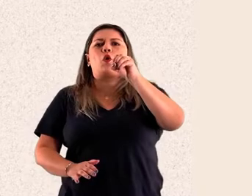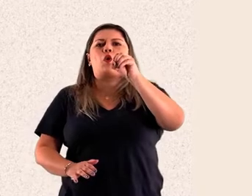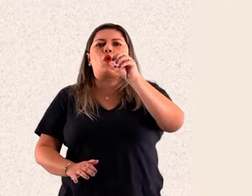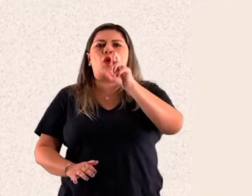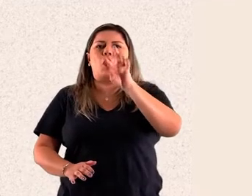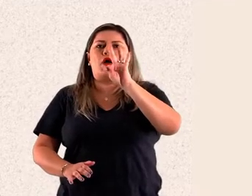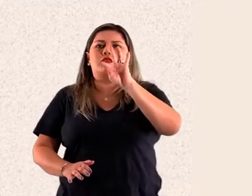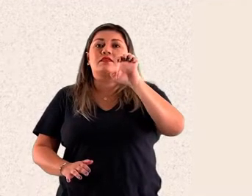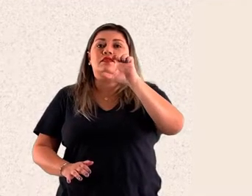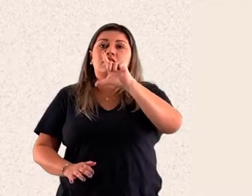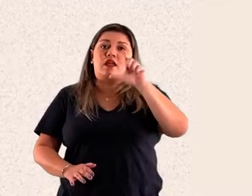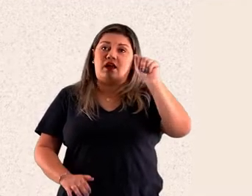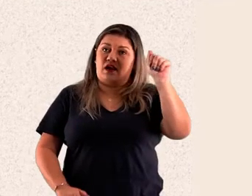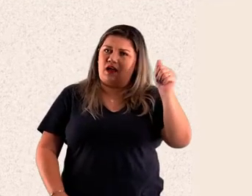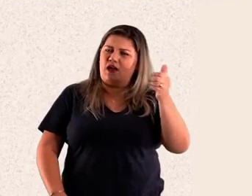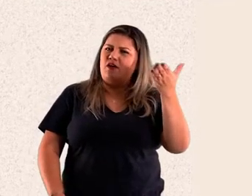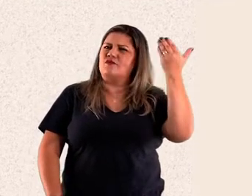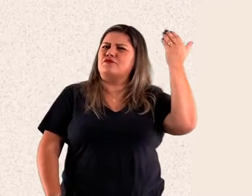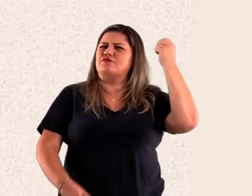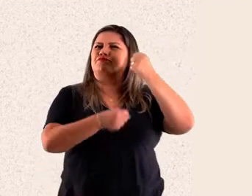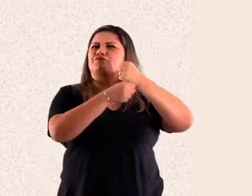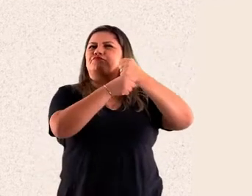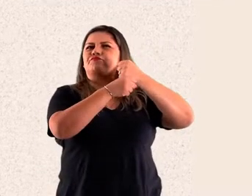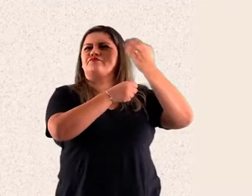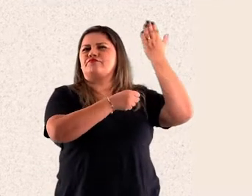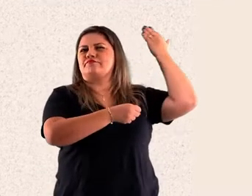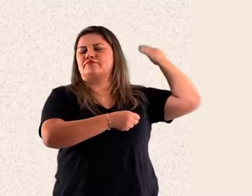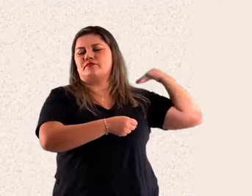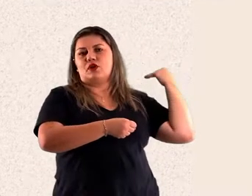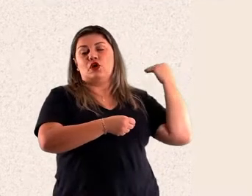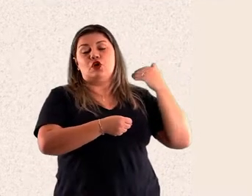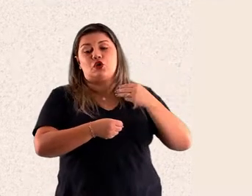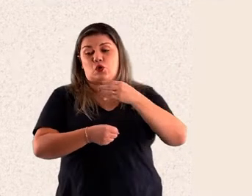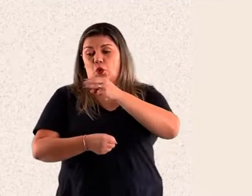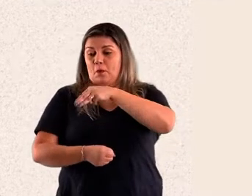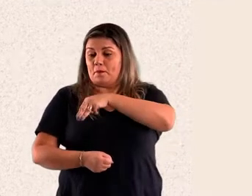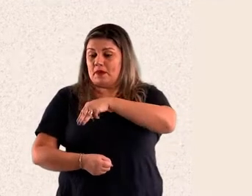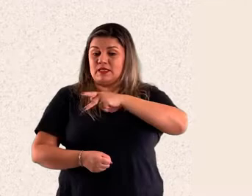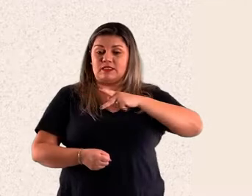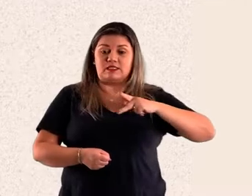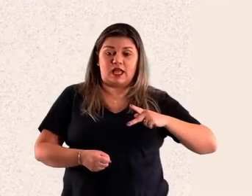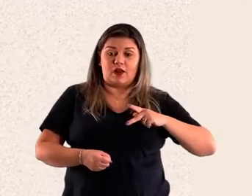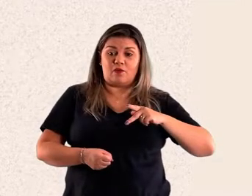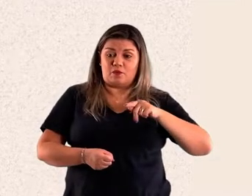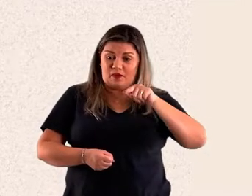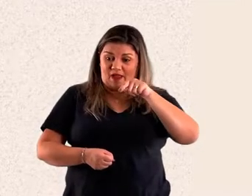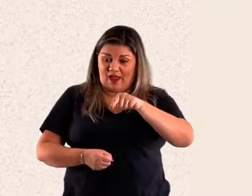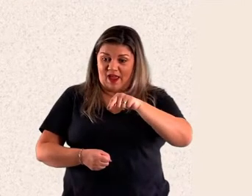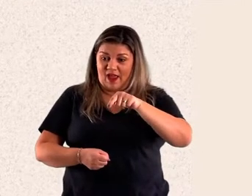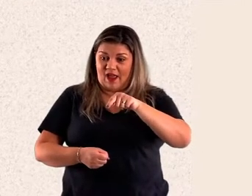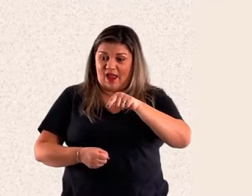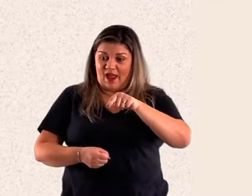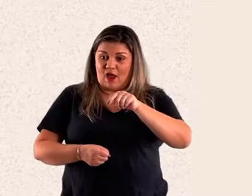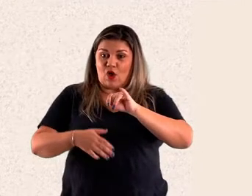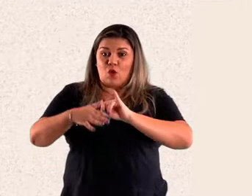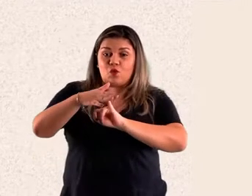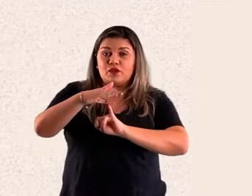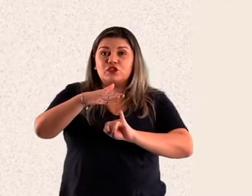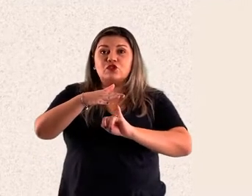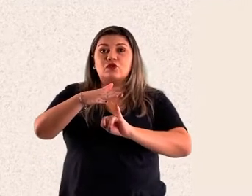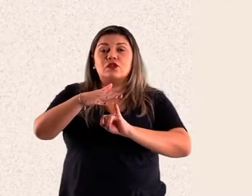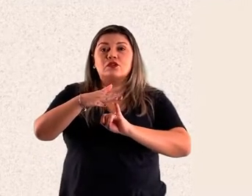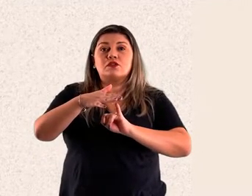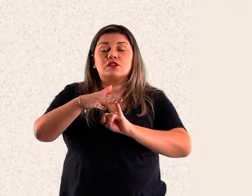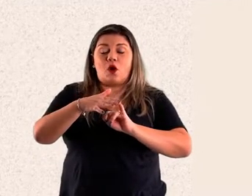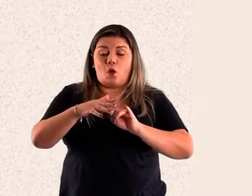falava há muitos anos atrás que o ministério público é uma instituição feminina porque ele falava que o ministério